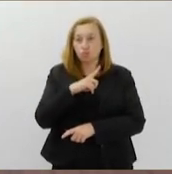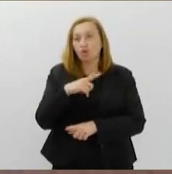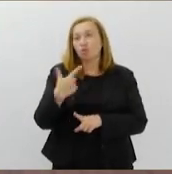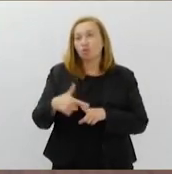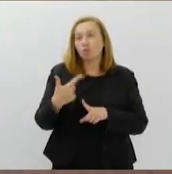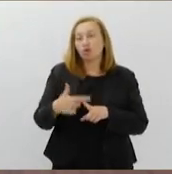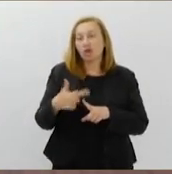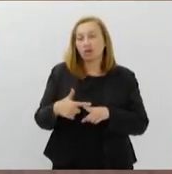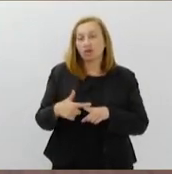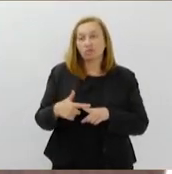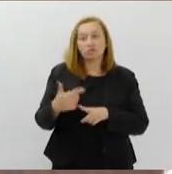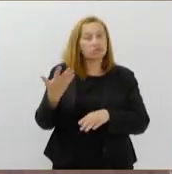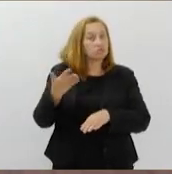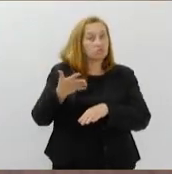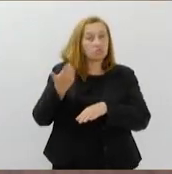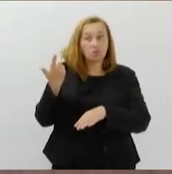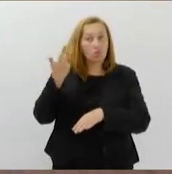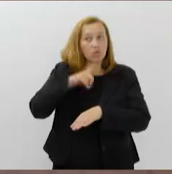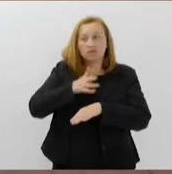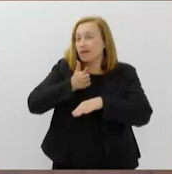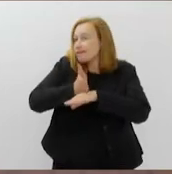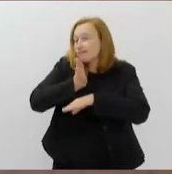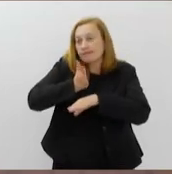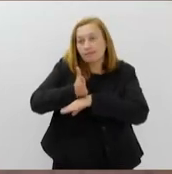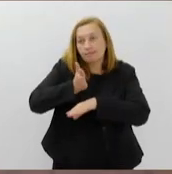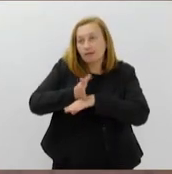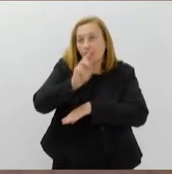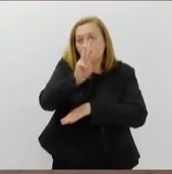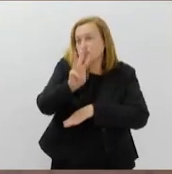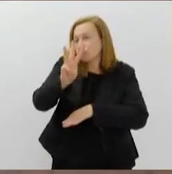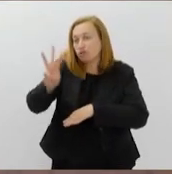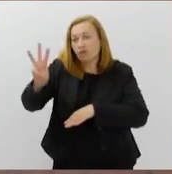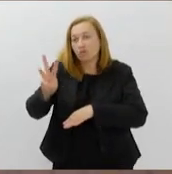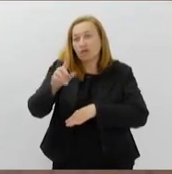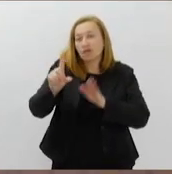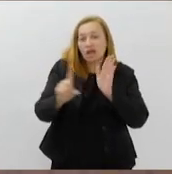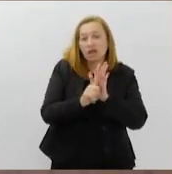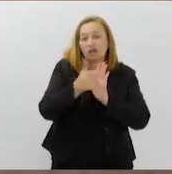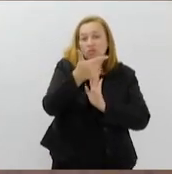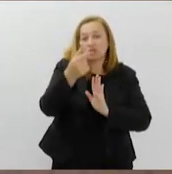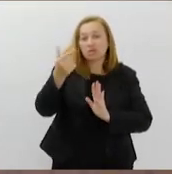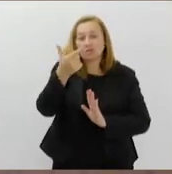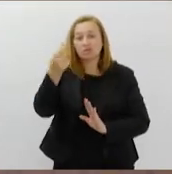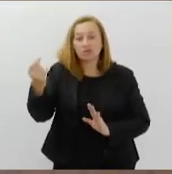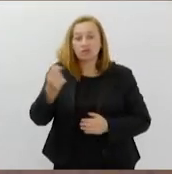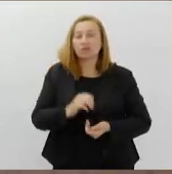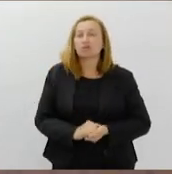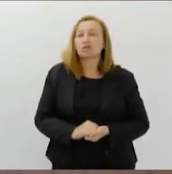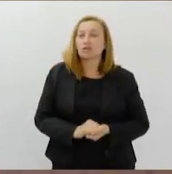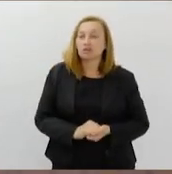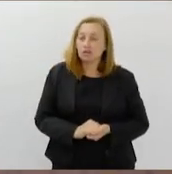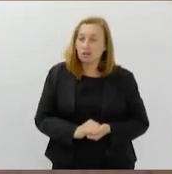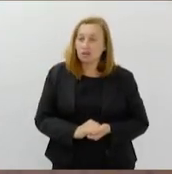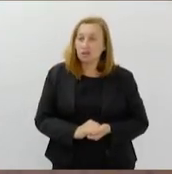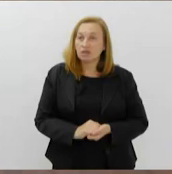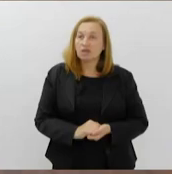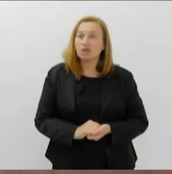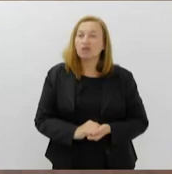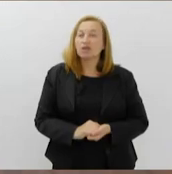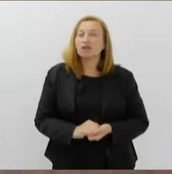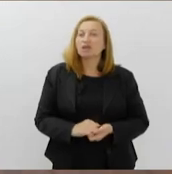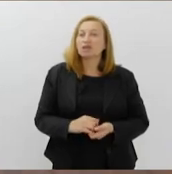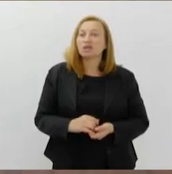a Lei Complementar 220. A Lei Complementar 220 diz que a prescrição intercorrente é de